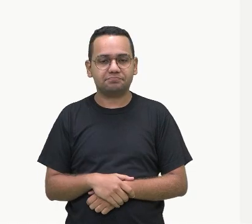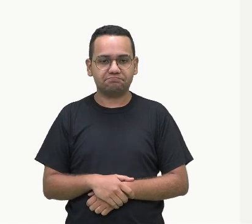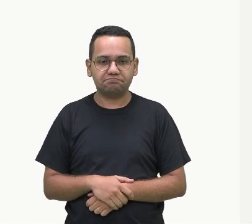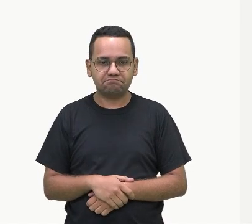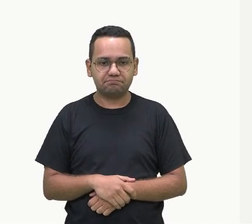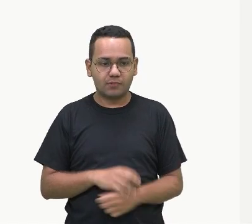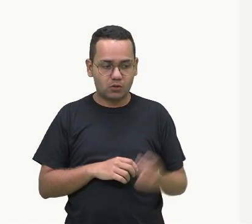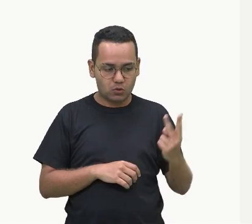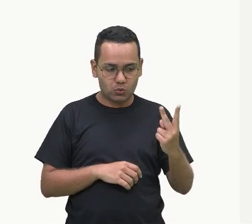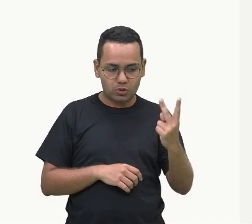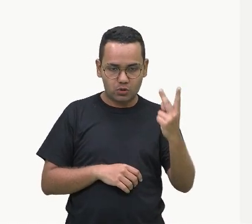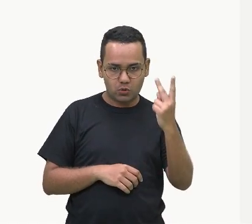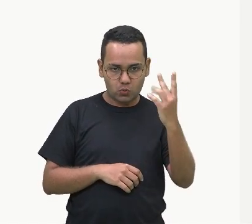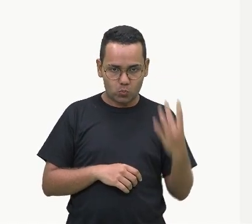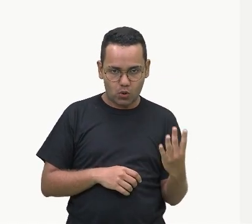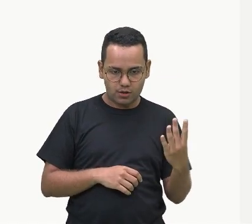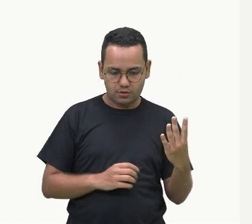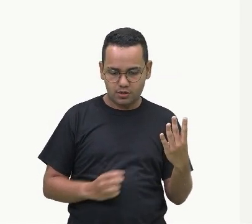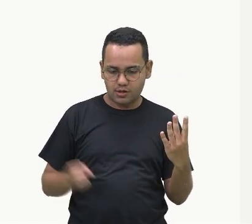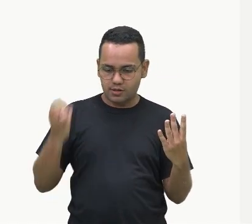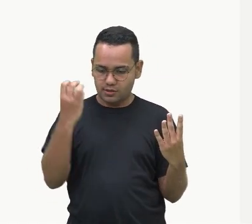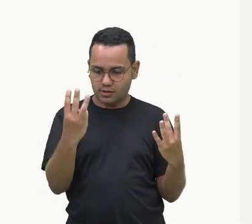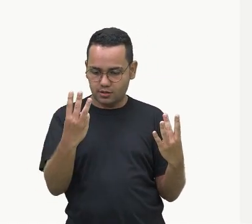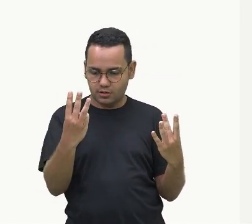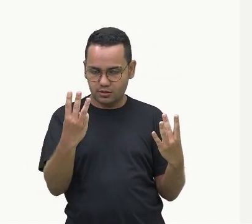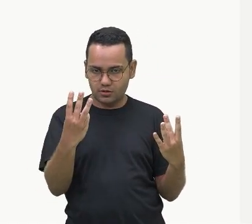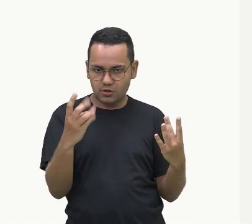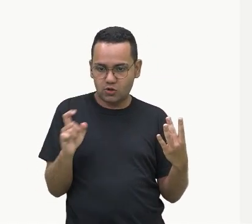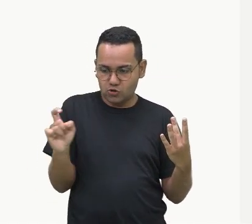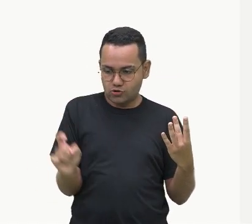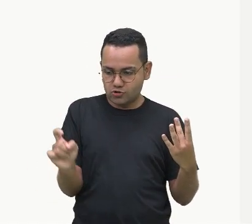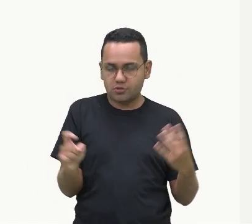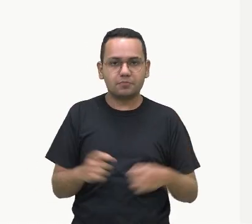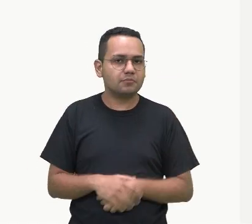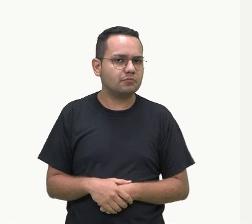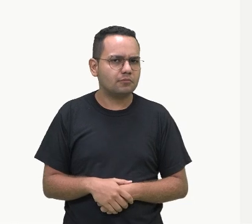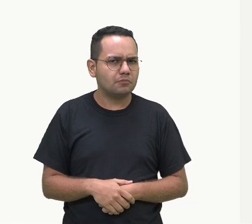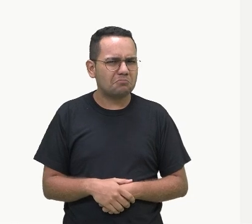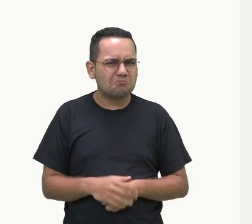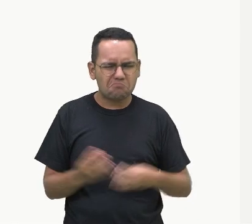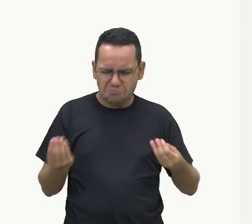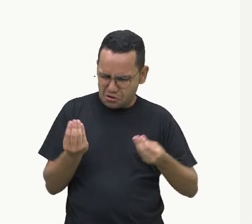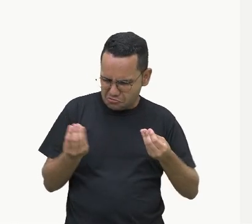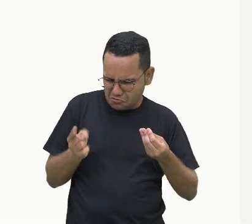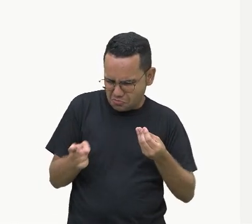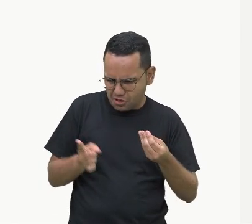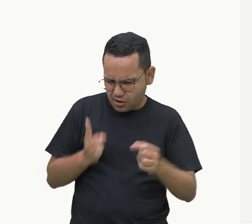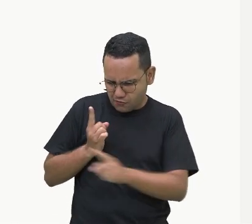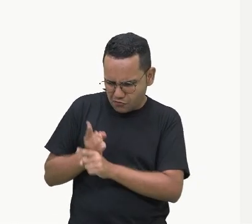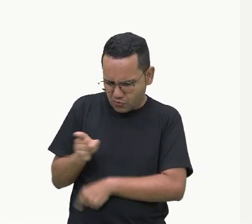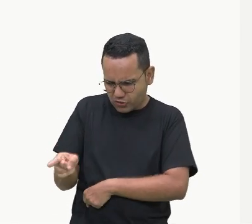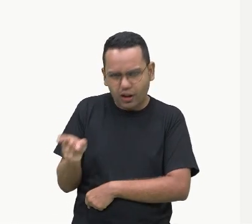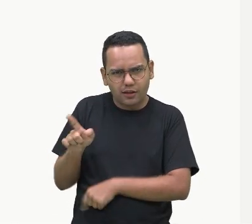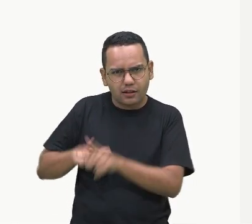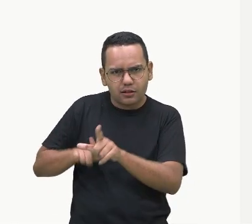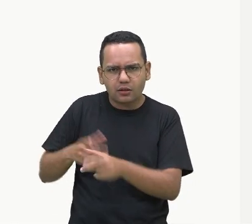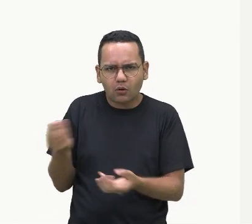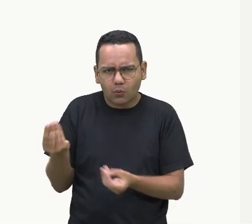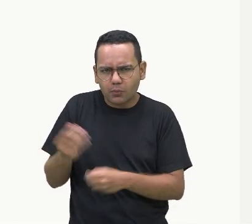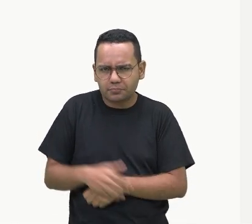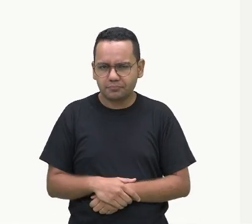aqui é 4, aqui é 3 e aqui vai ser x. Como é que eu vou achar o valor de